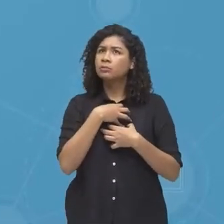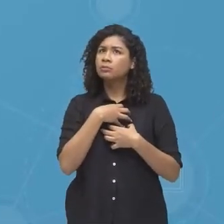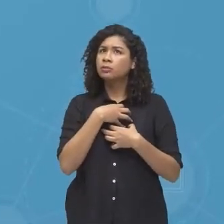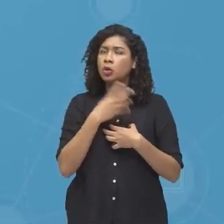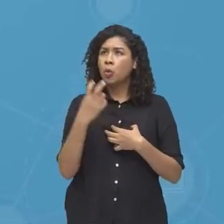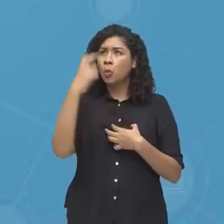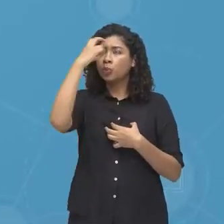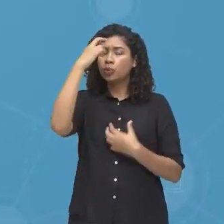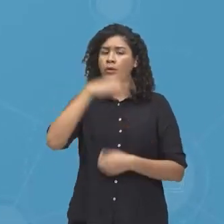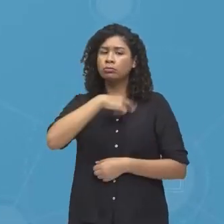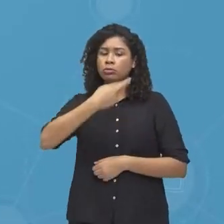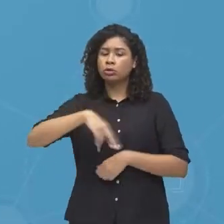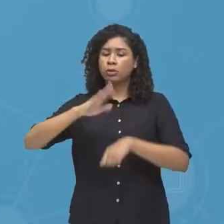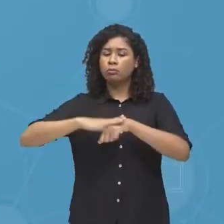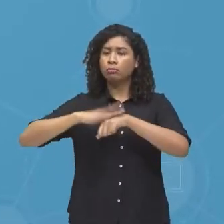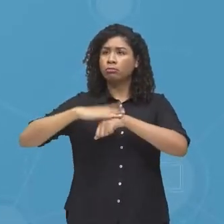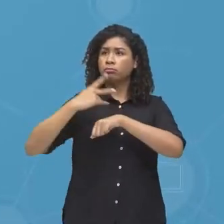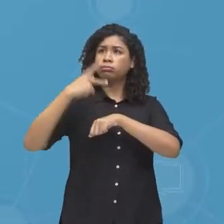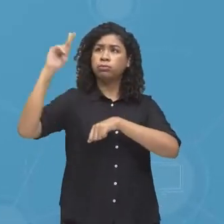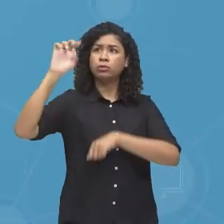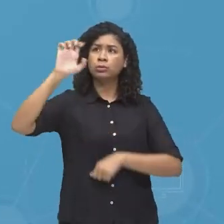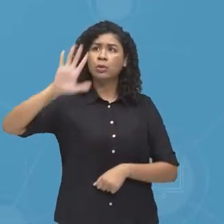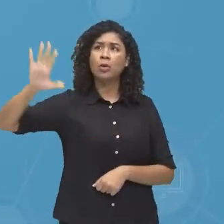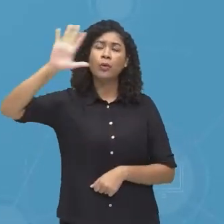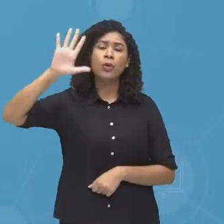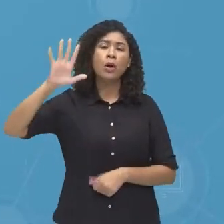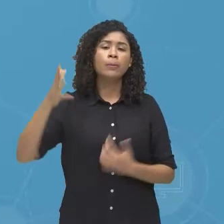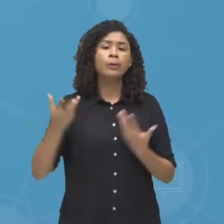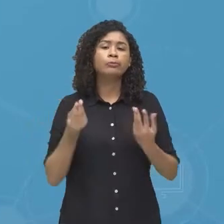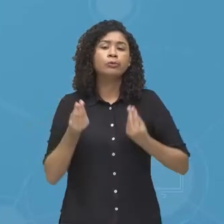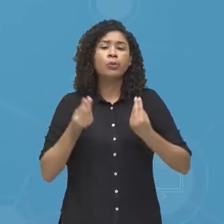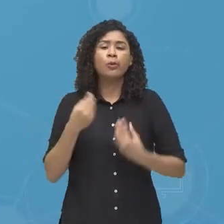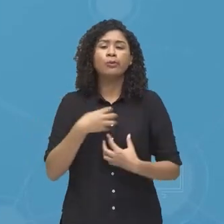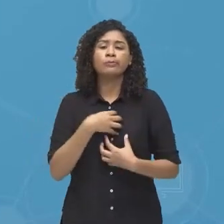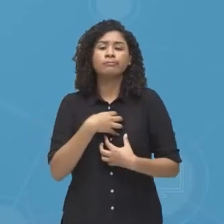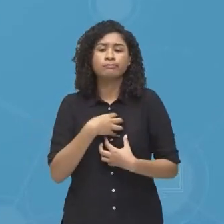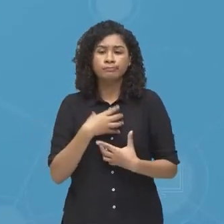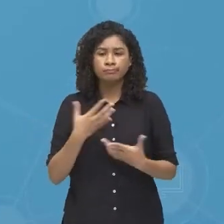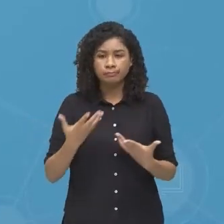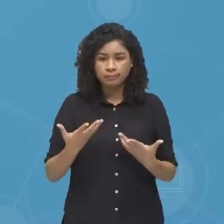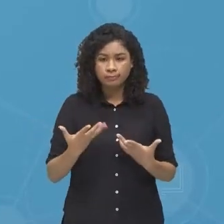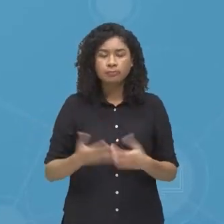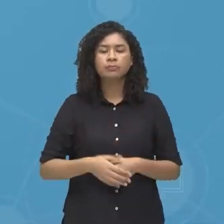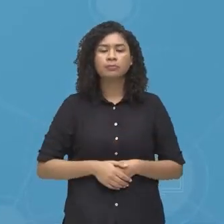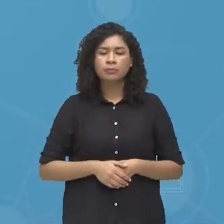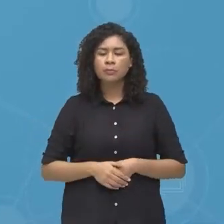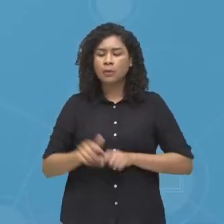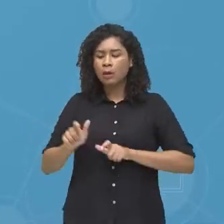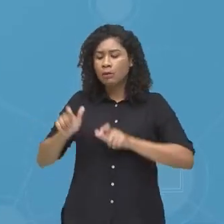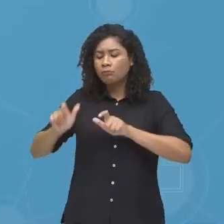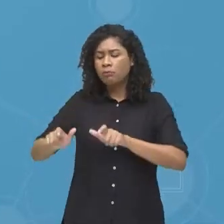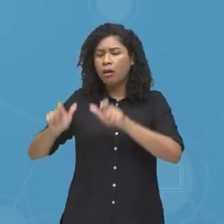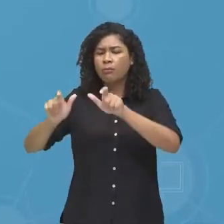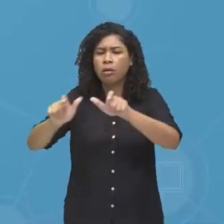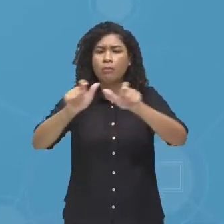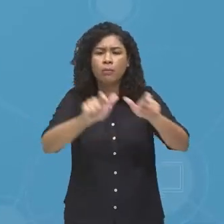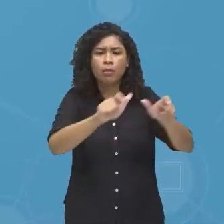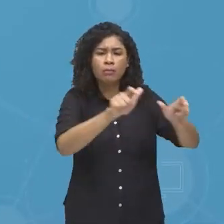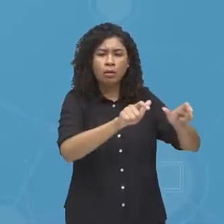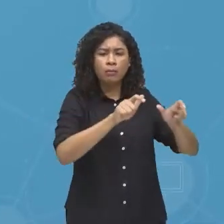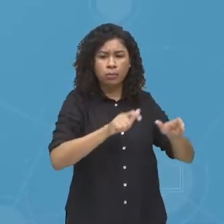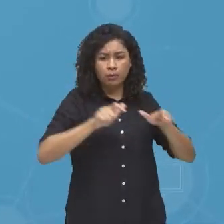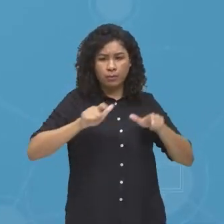religiosas. Né? Cada lugar vai ser, de certa forma,